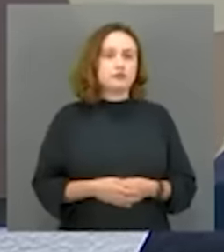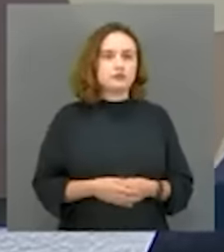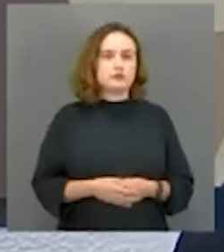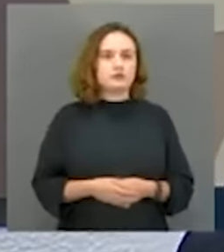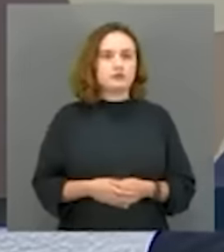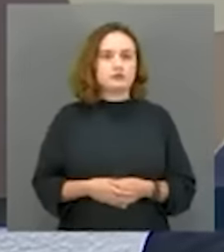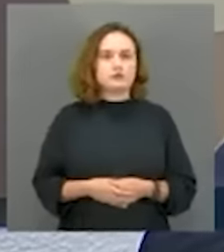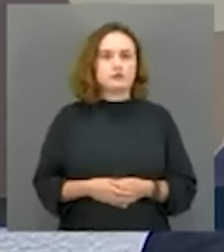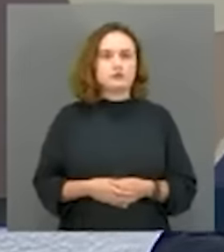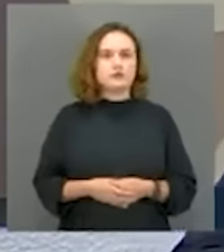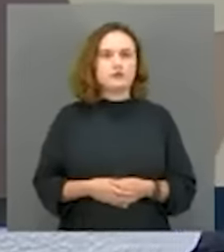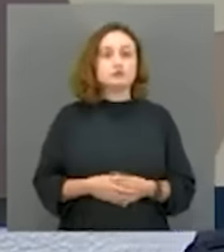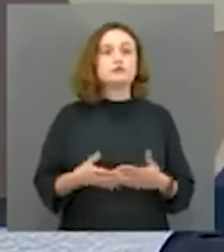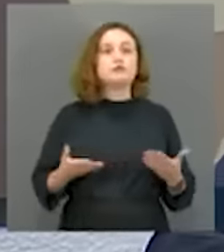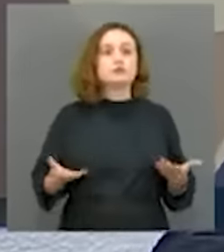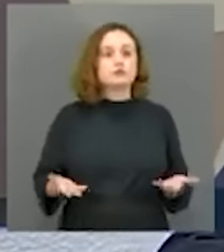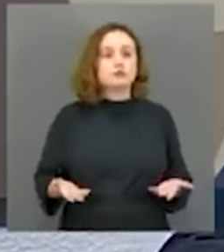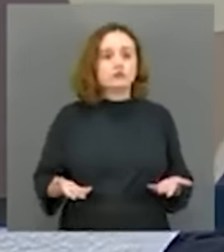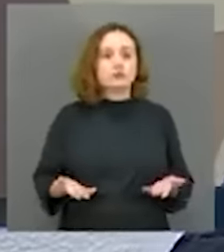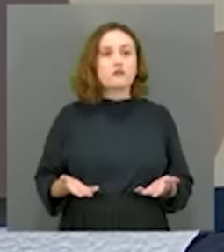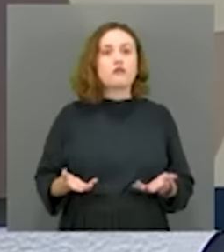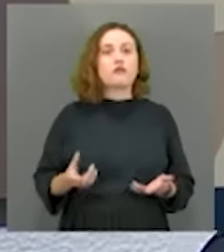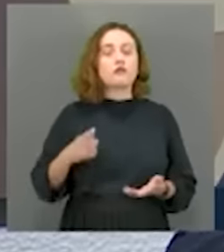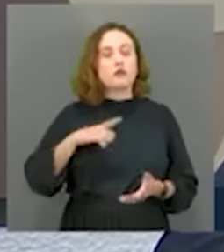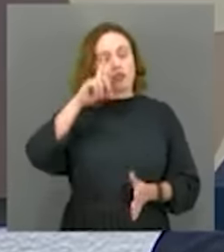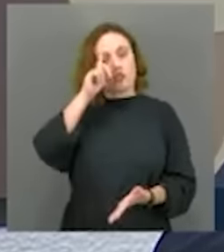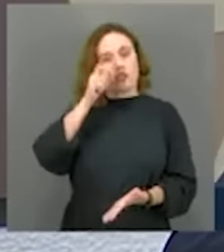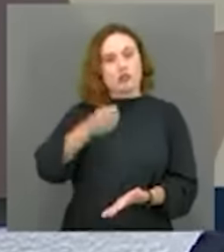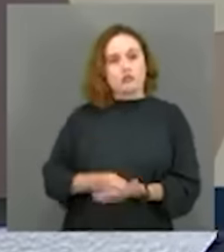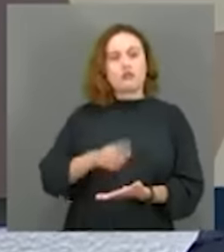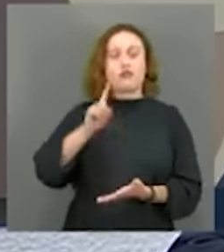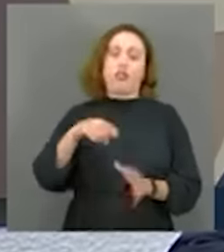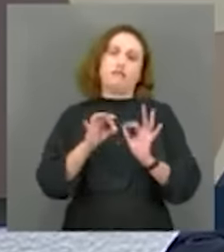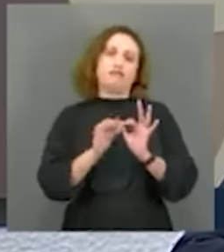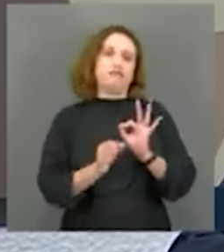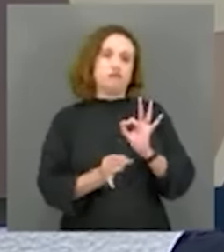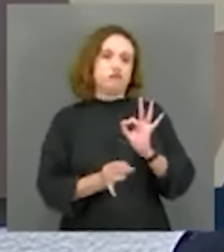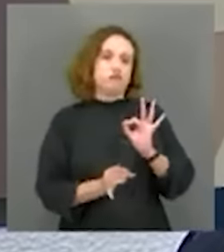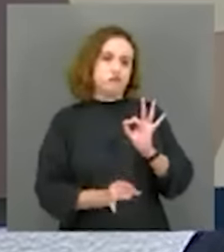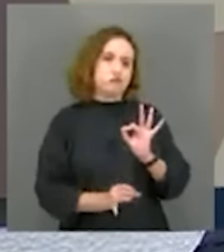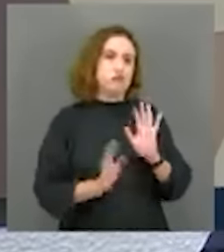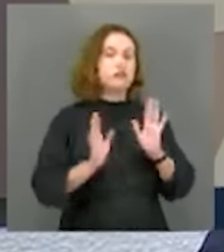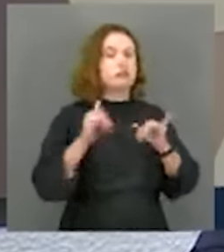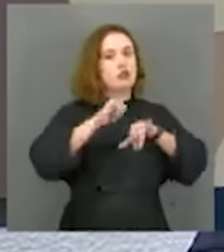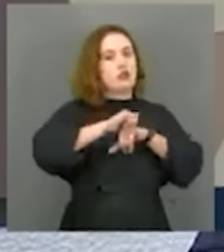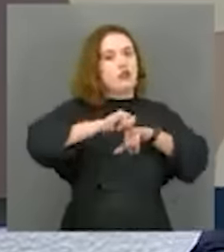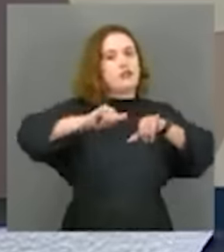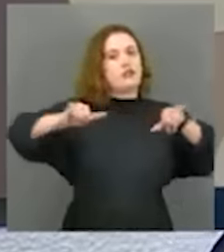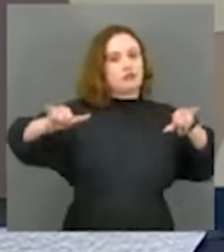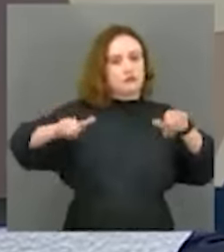presidente o o parecer é bastante extenso está publicado já desde a primeira